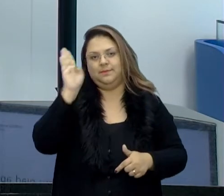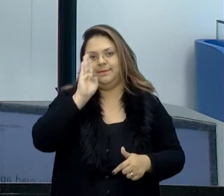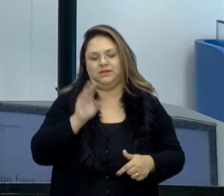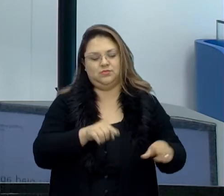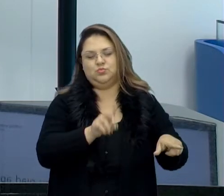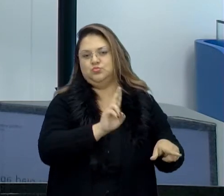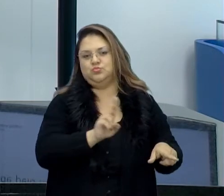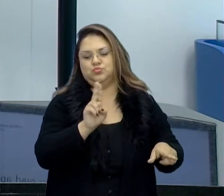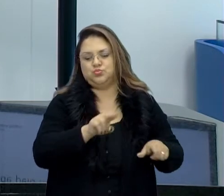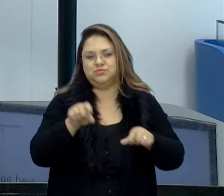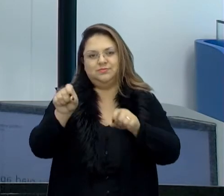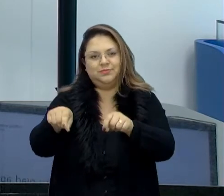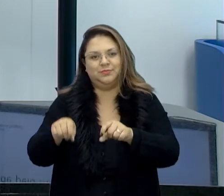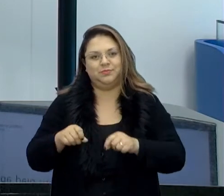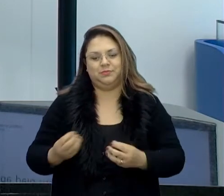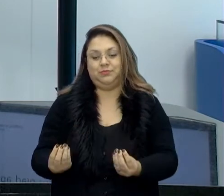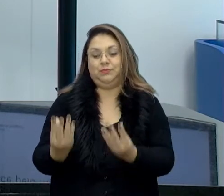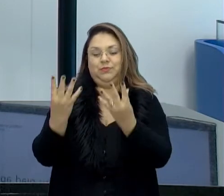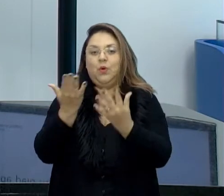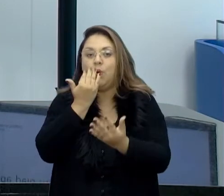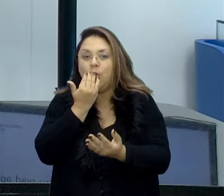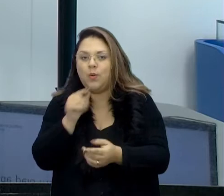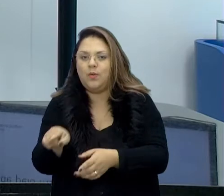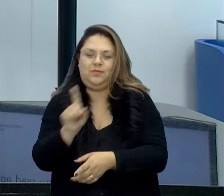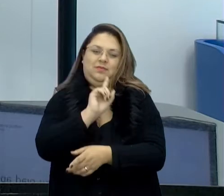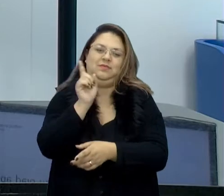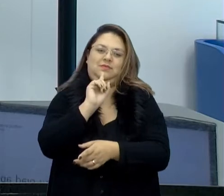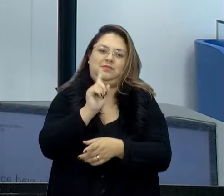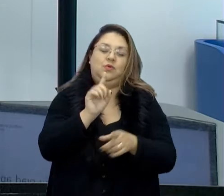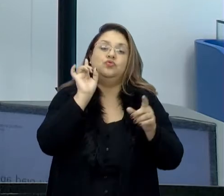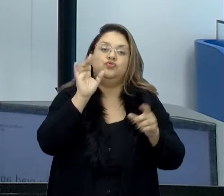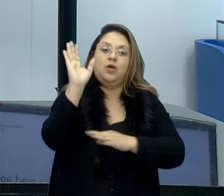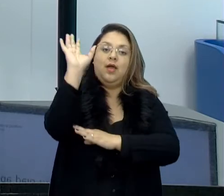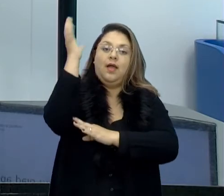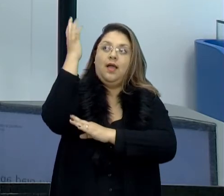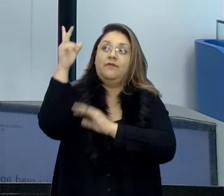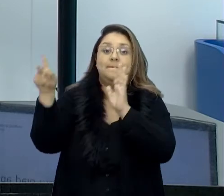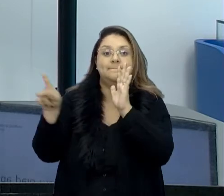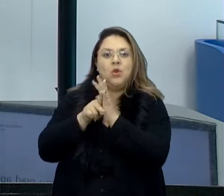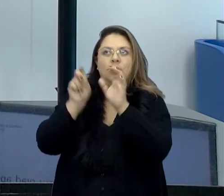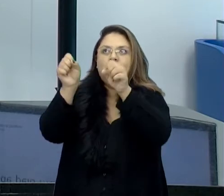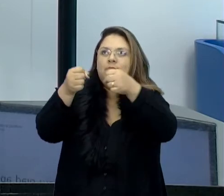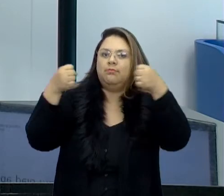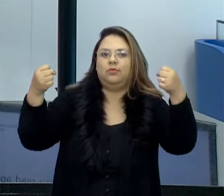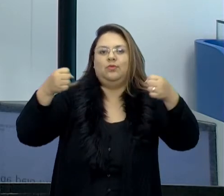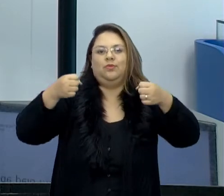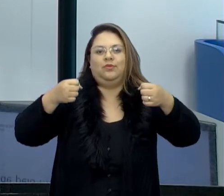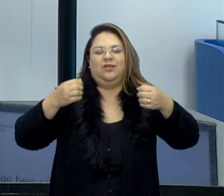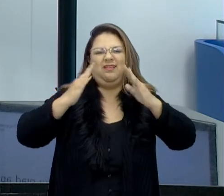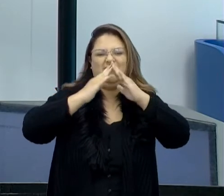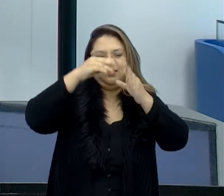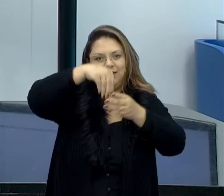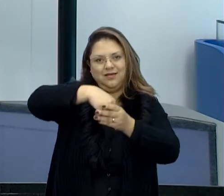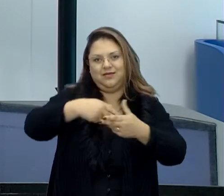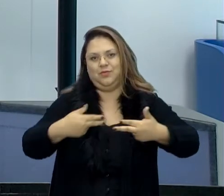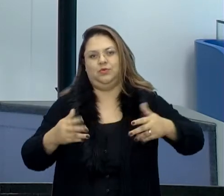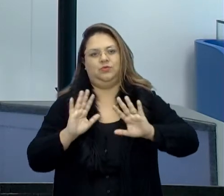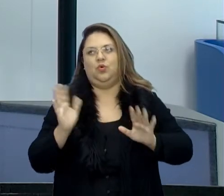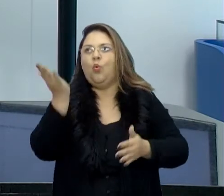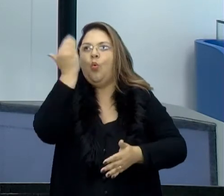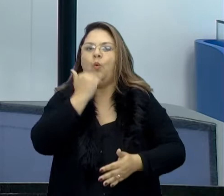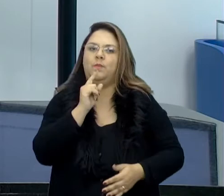apenas para reflorestamento de pinos e de eucaliptos, ok? Continuando aí,